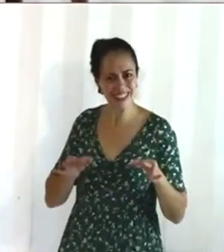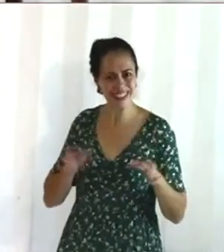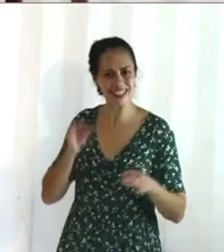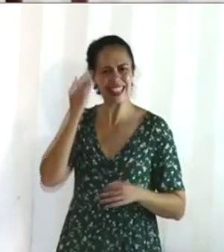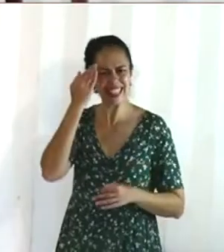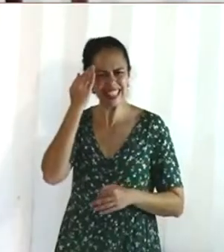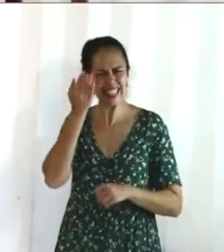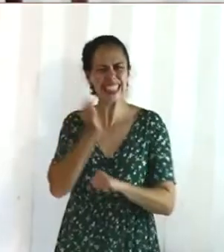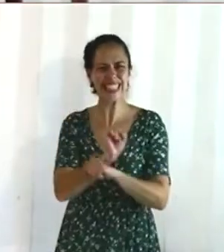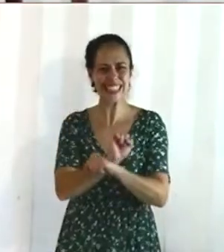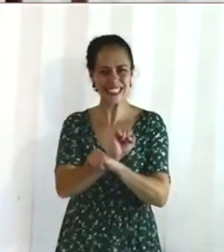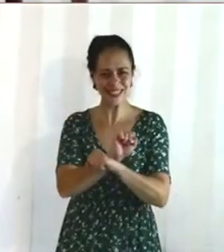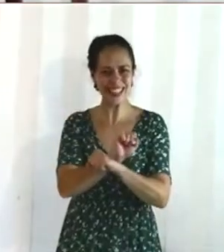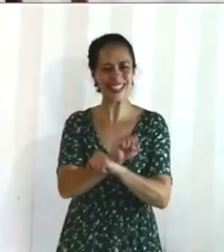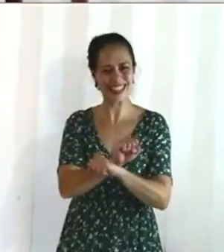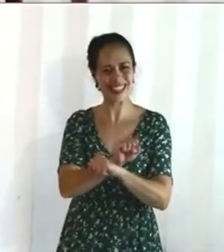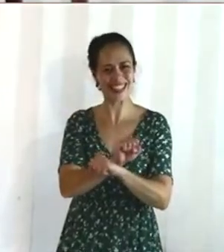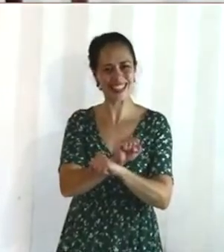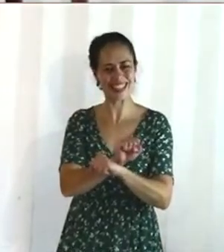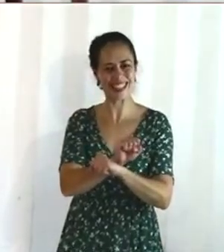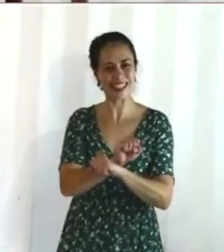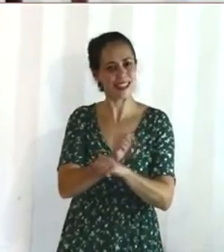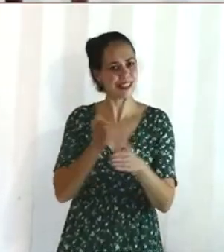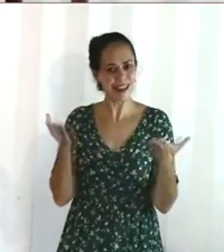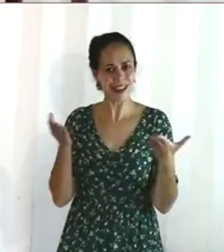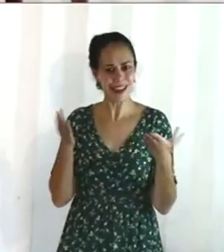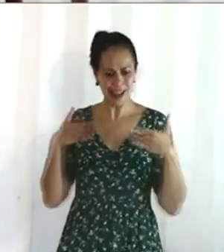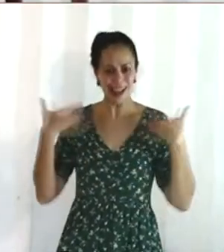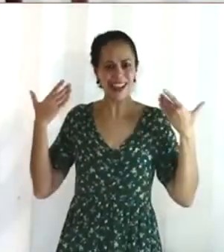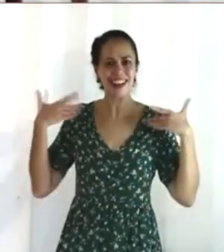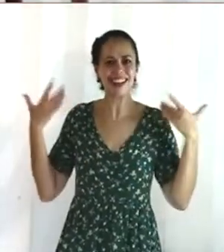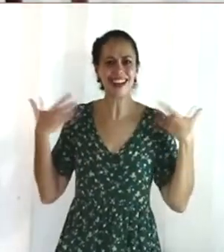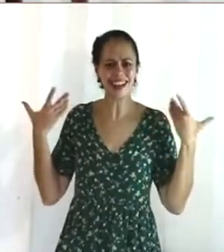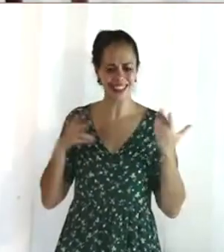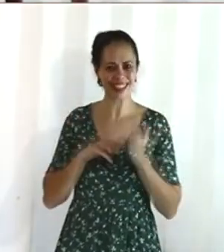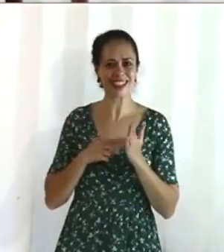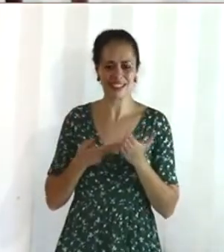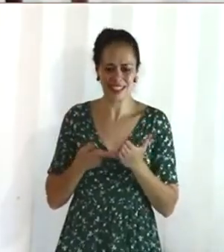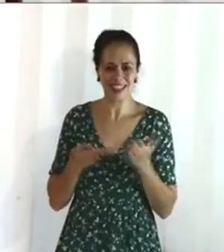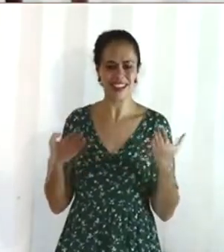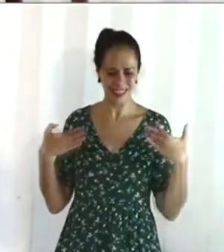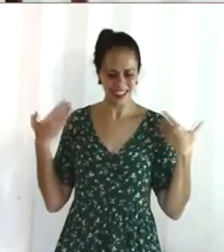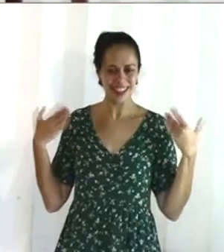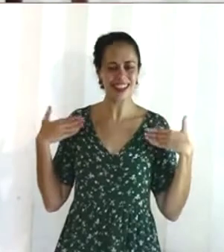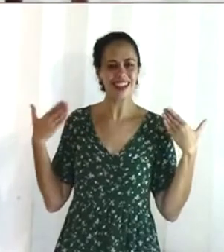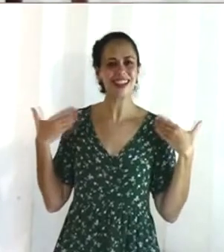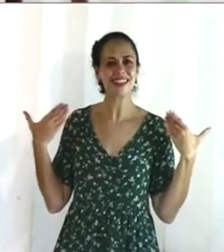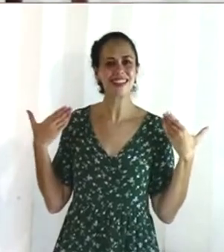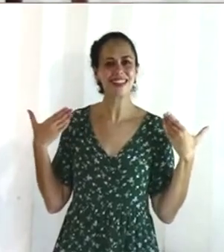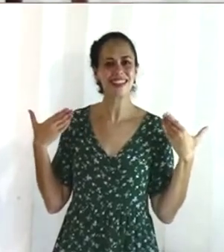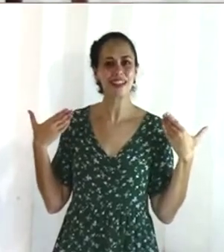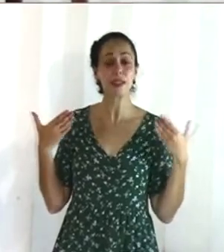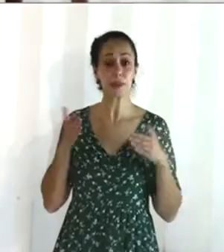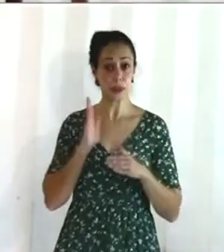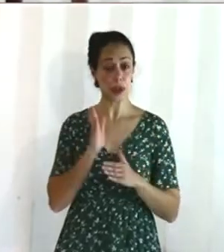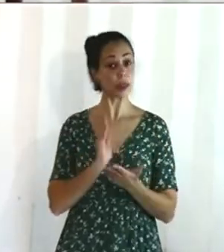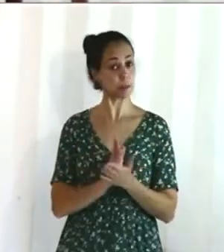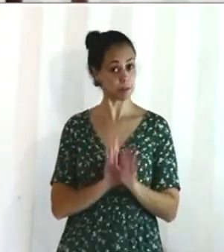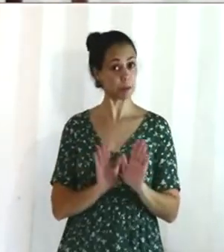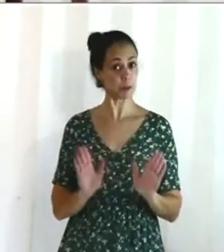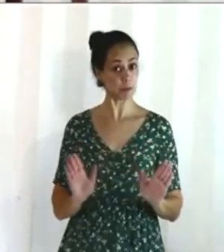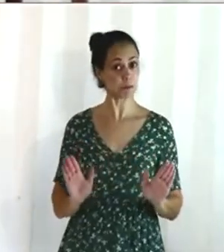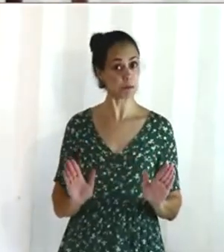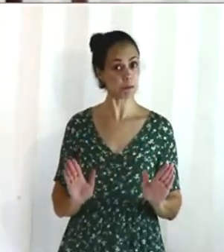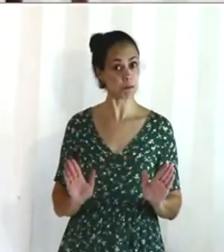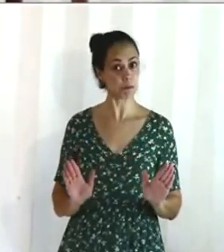esperança do crente. E isso é alegria. Então eu quero encerrar dizendo para vocês,